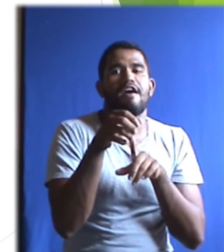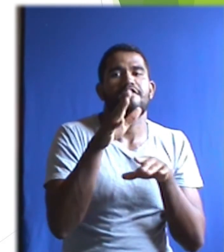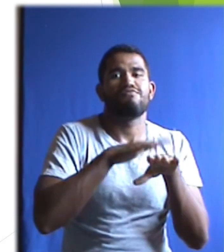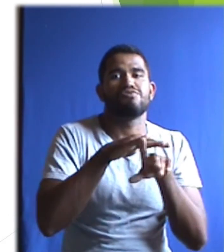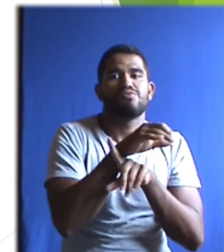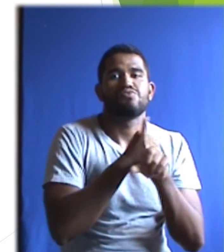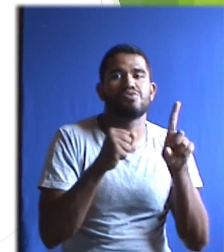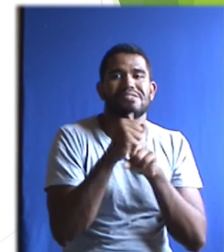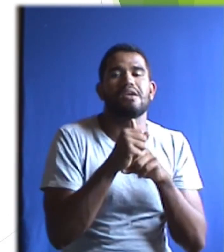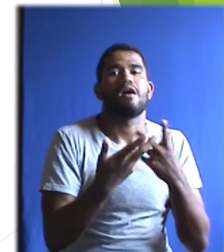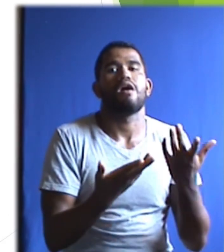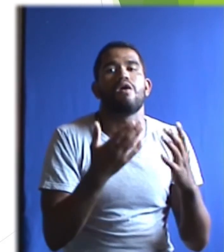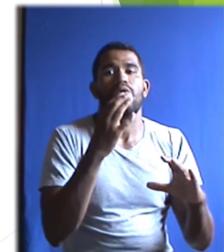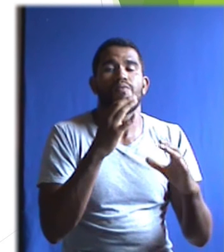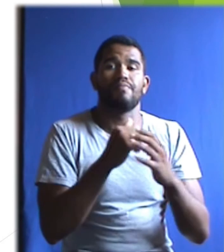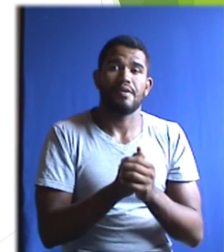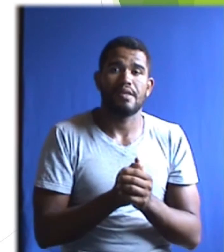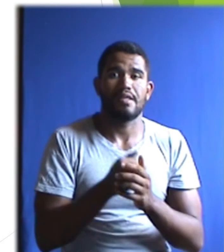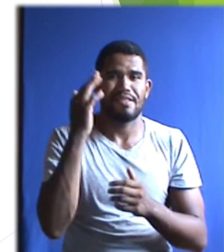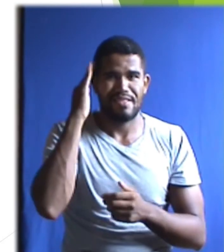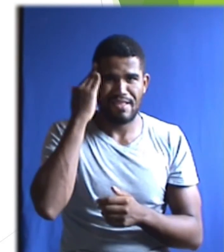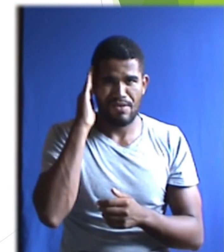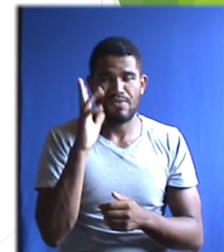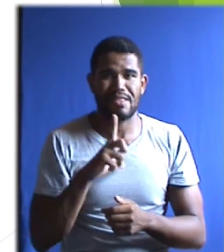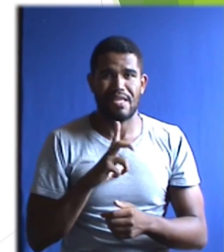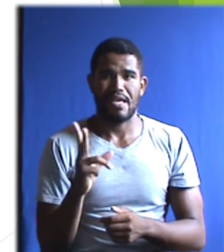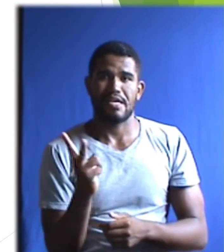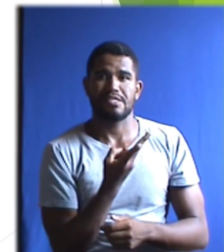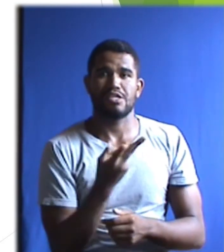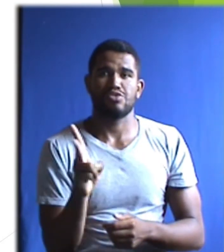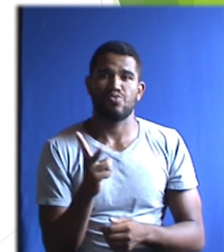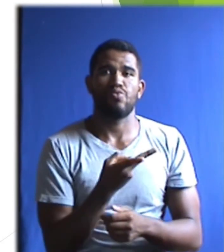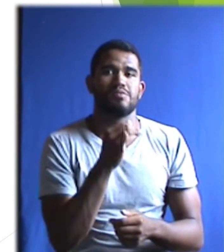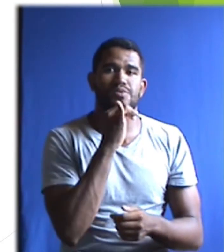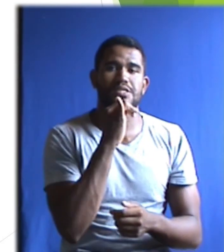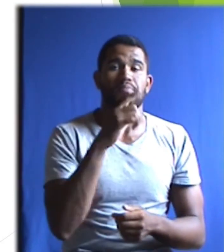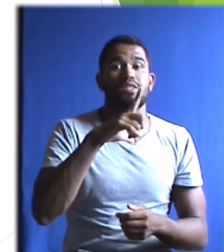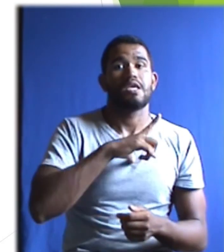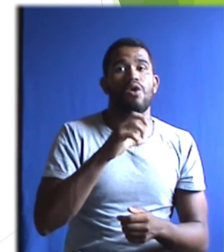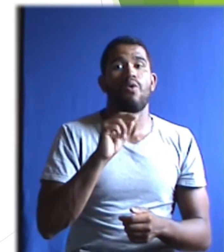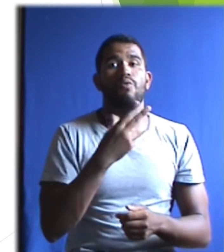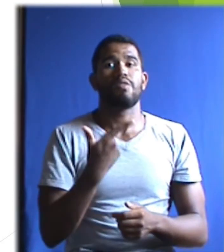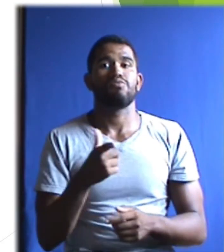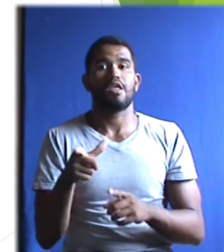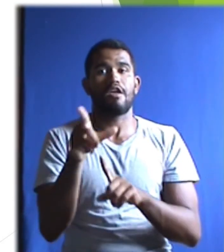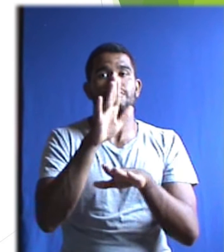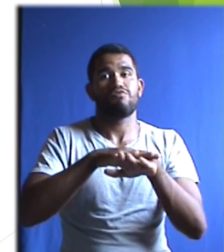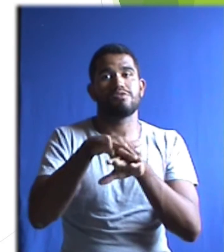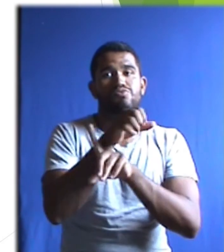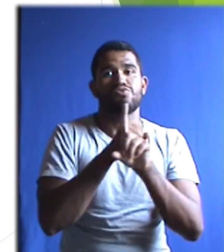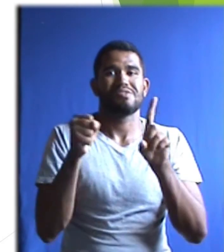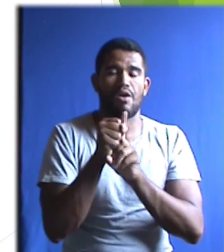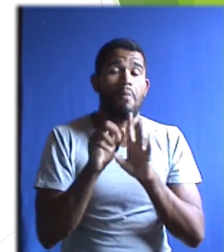oralidade, da comunicação, mas que ela precisa ter uma certa função social para existir, ela precisa